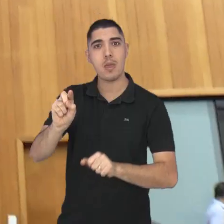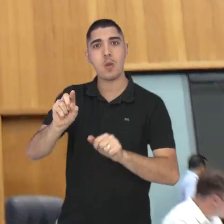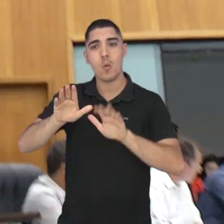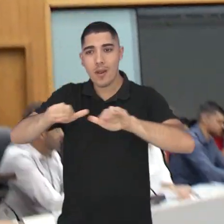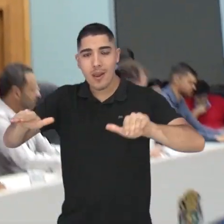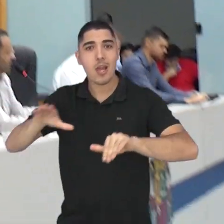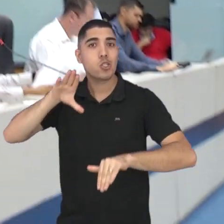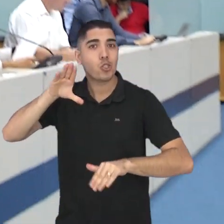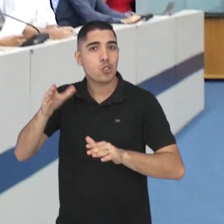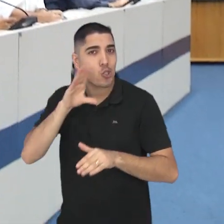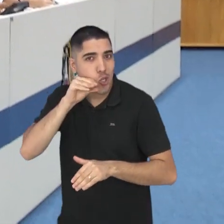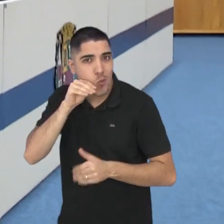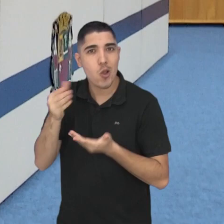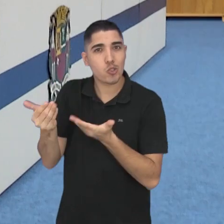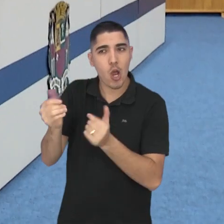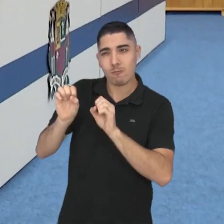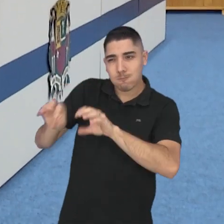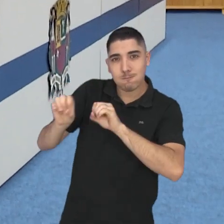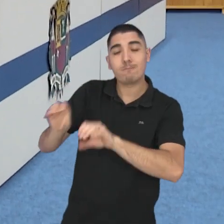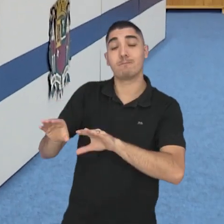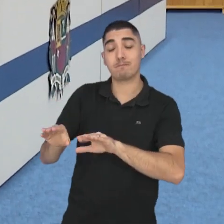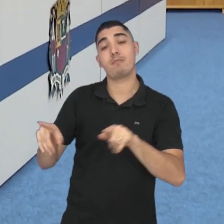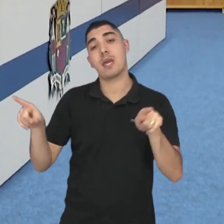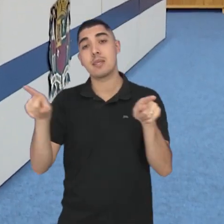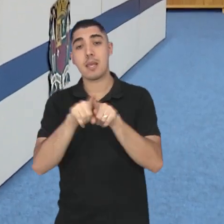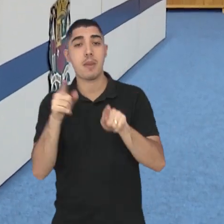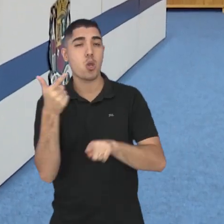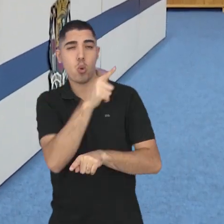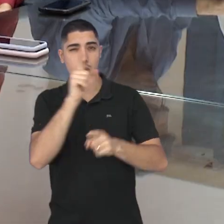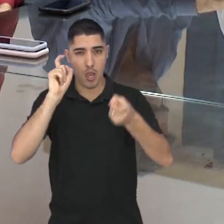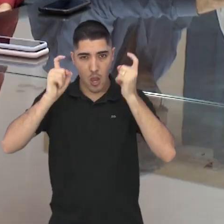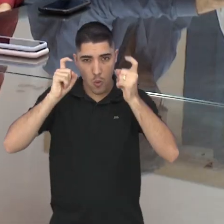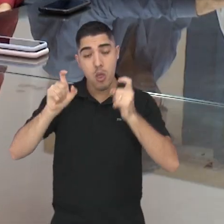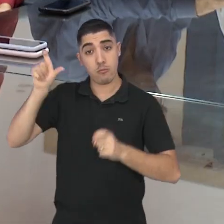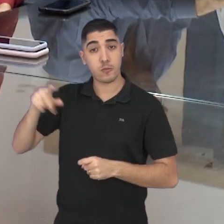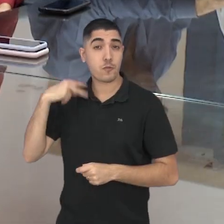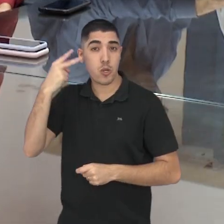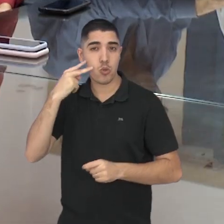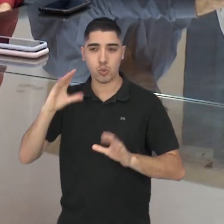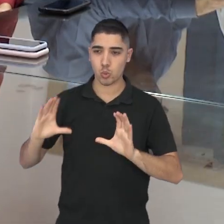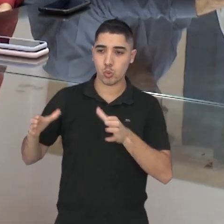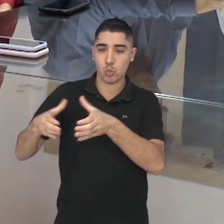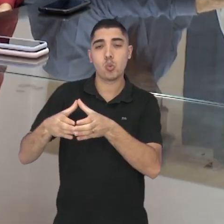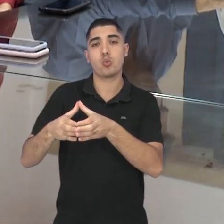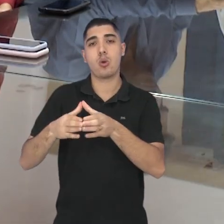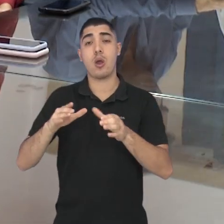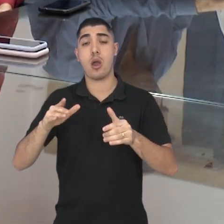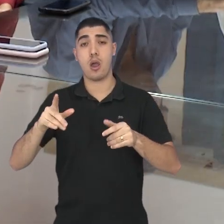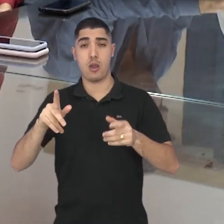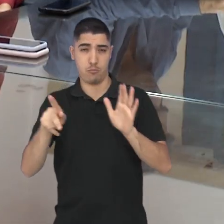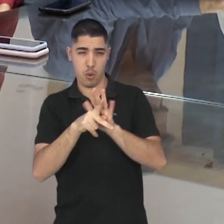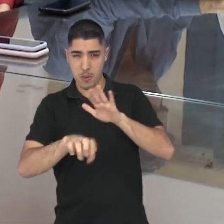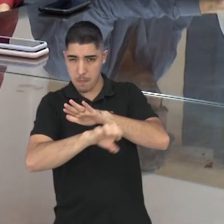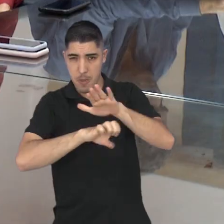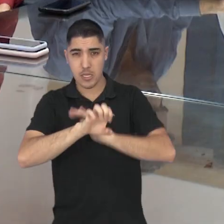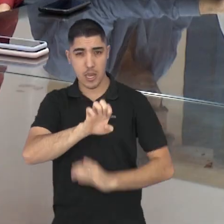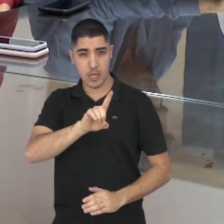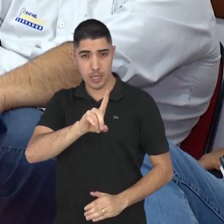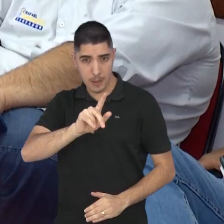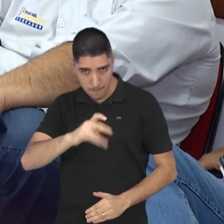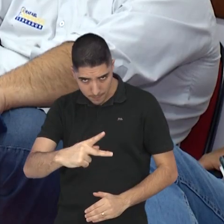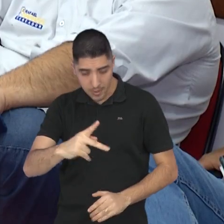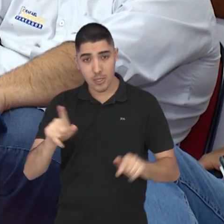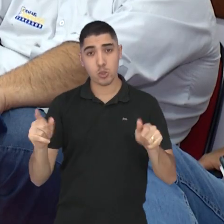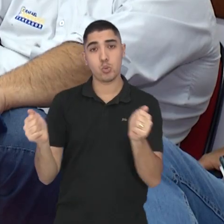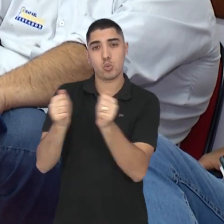jovens. Nos trabalhos em plenário, os parlamentares também se reuniram com representantes da EDP e da Prefeitura